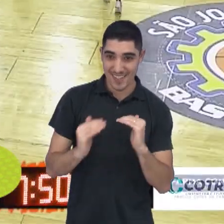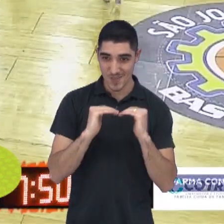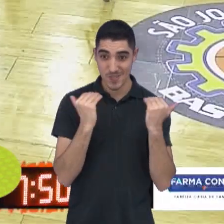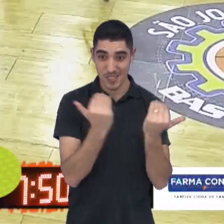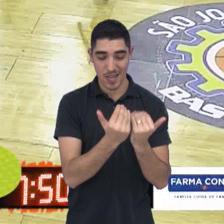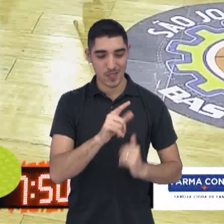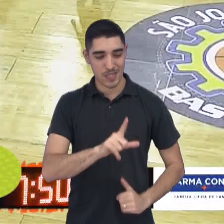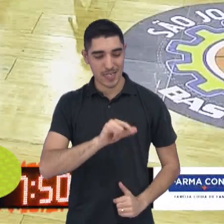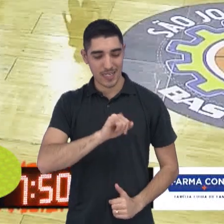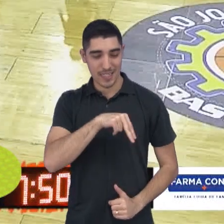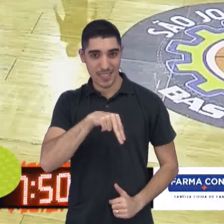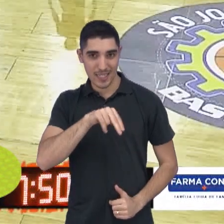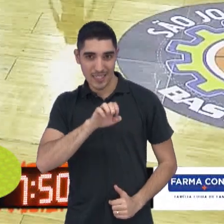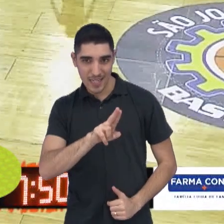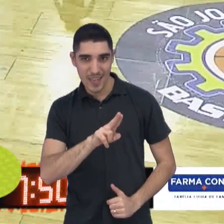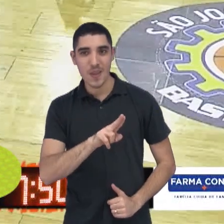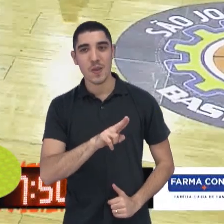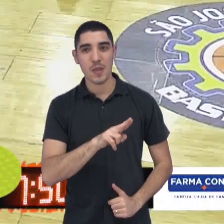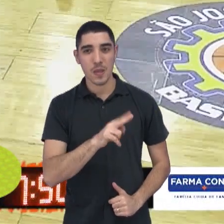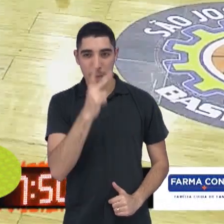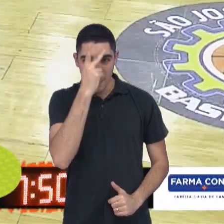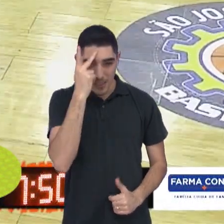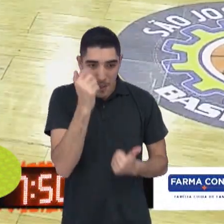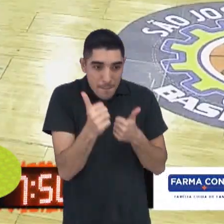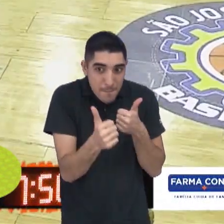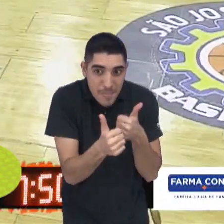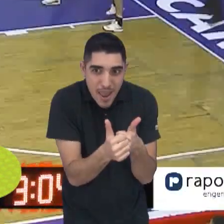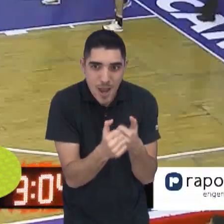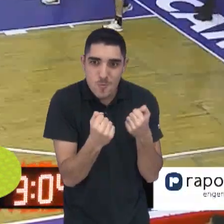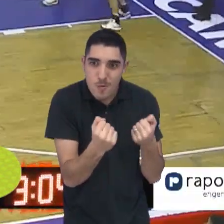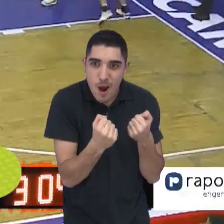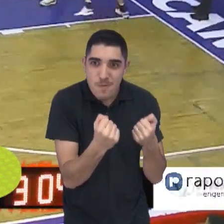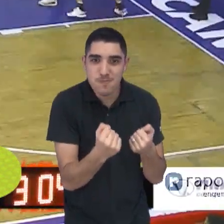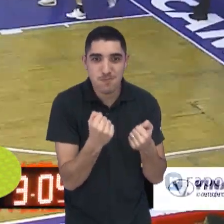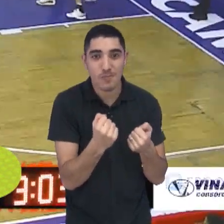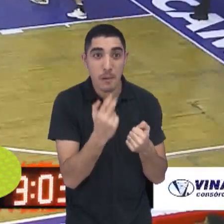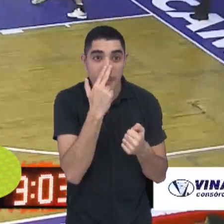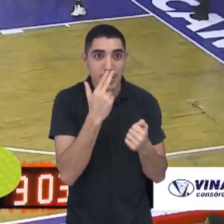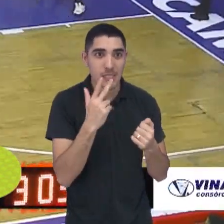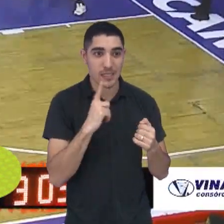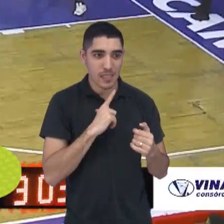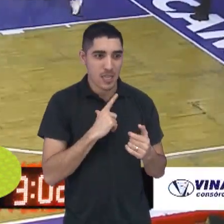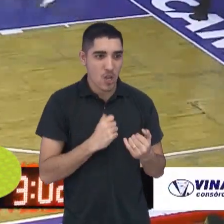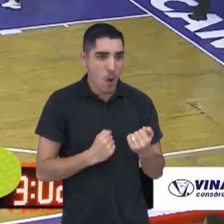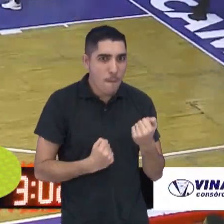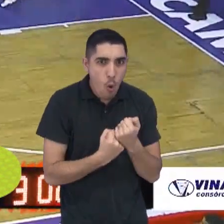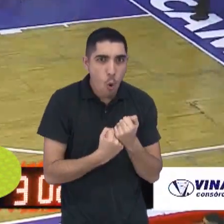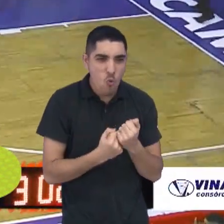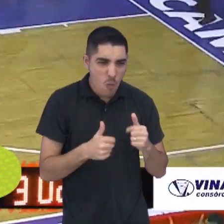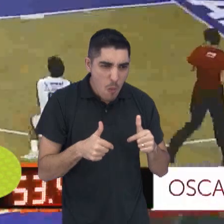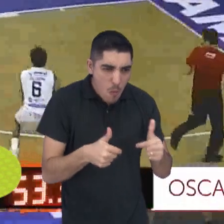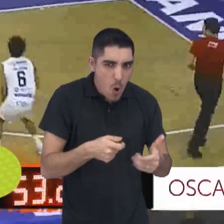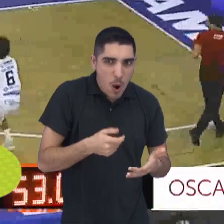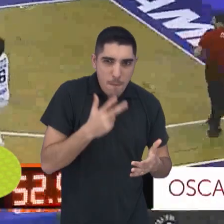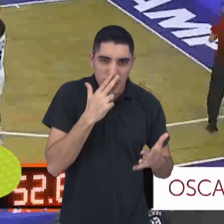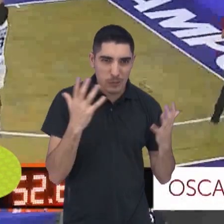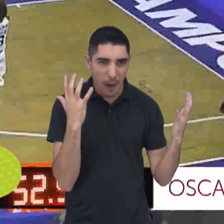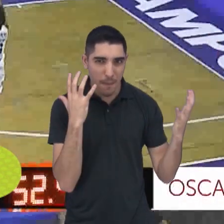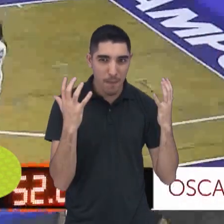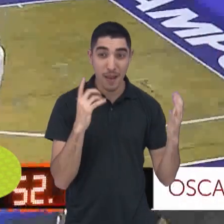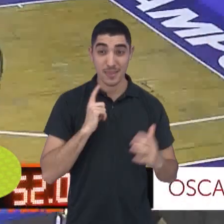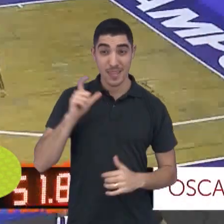mais o caldeirãozinho ali, a torcida fica mais próxima, a pressão é maior do time adversário no banco, com o Paulinho louco, assoviando